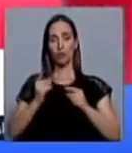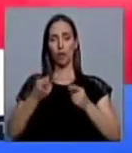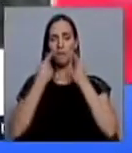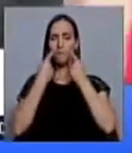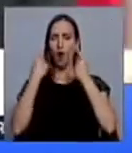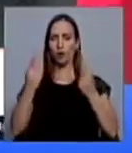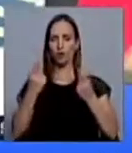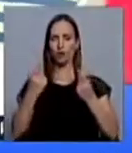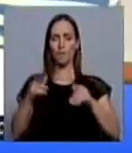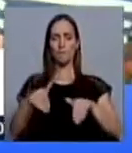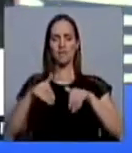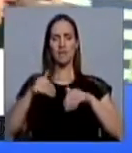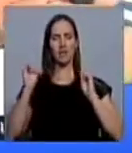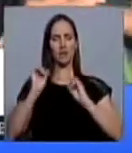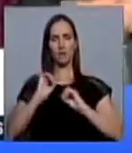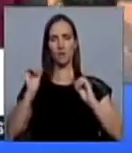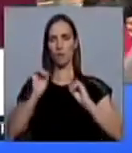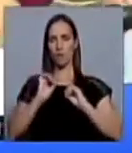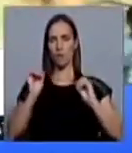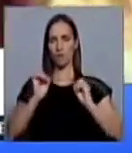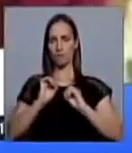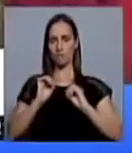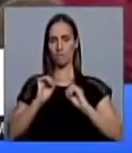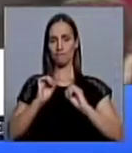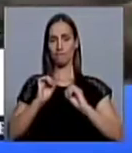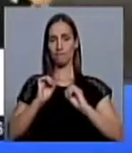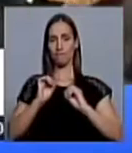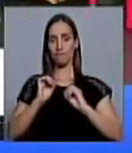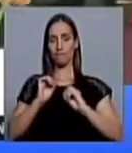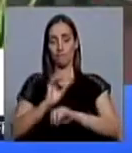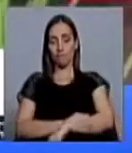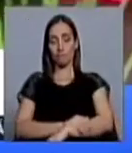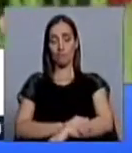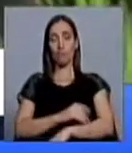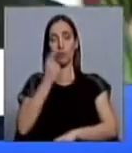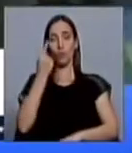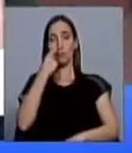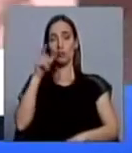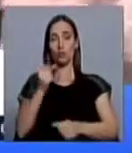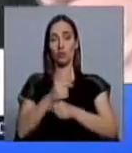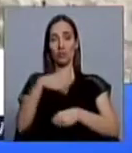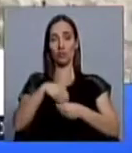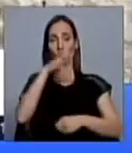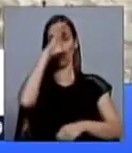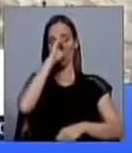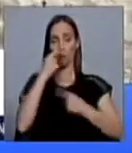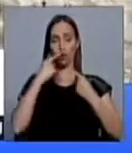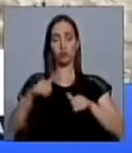de imparcialidade por parte de um membro do governo,